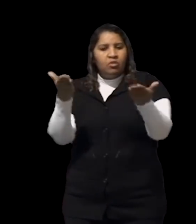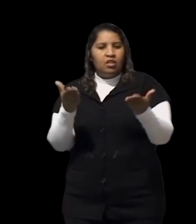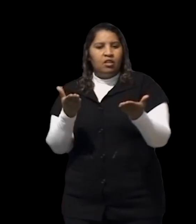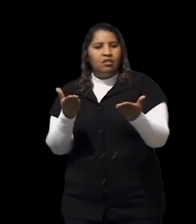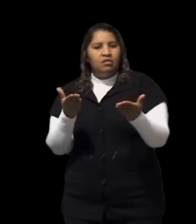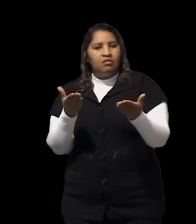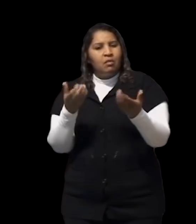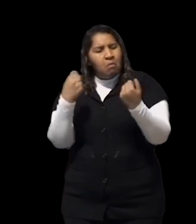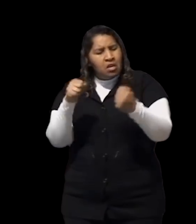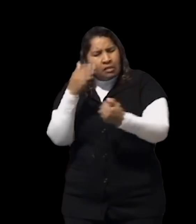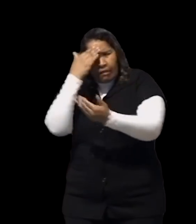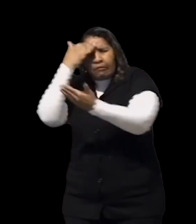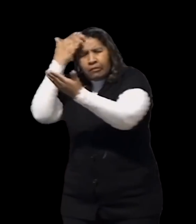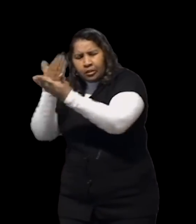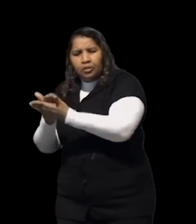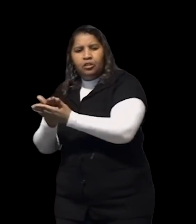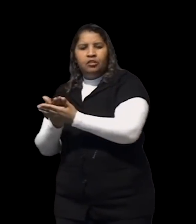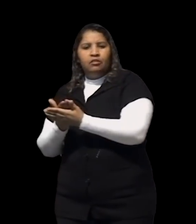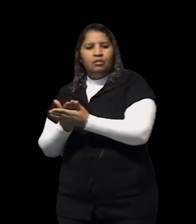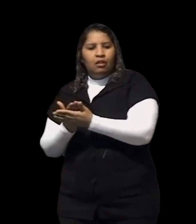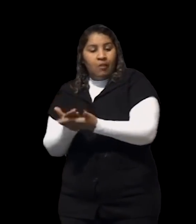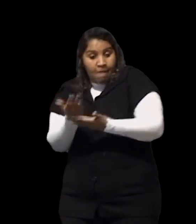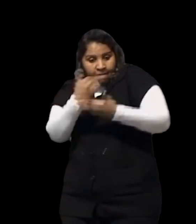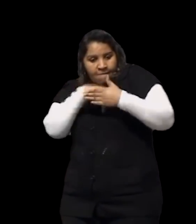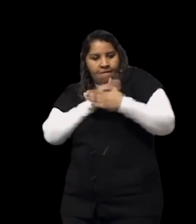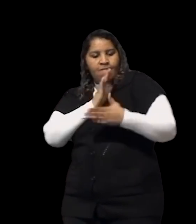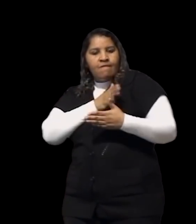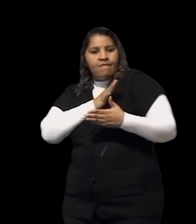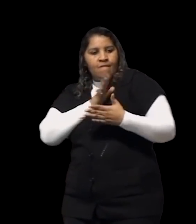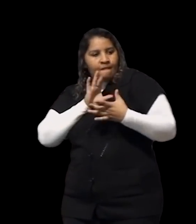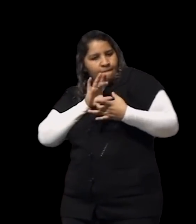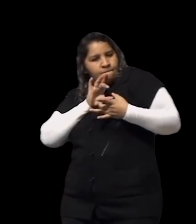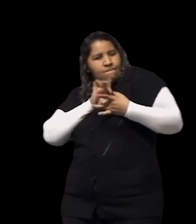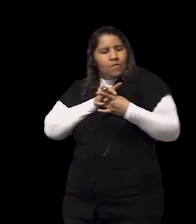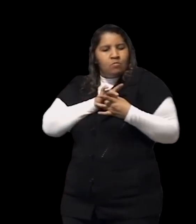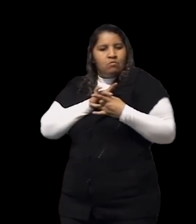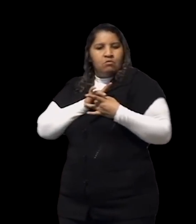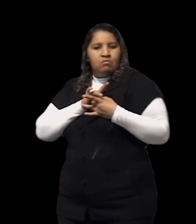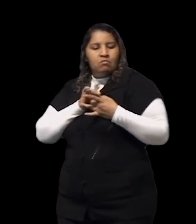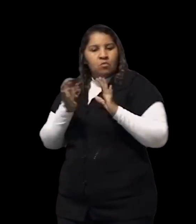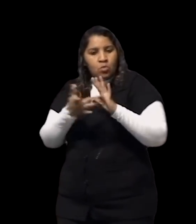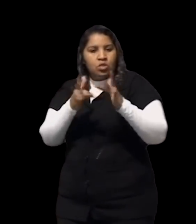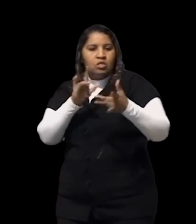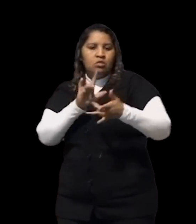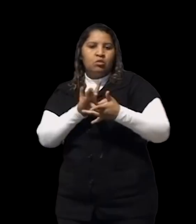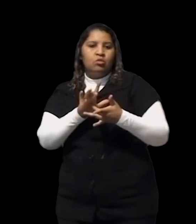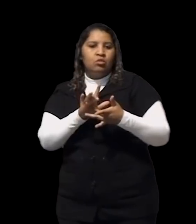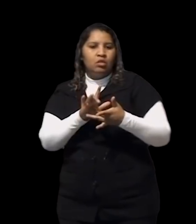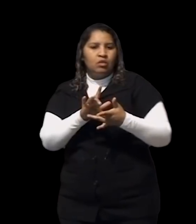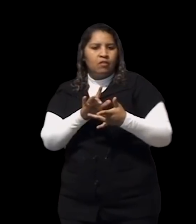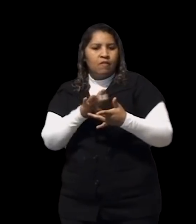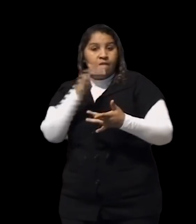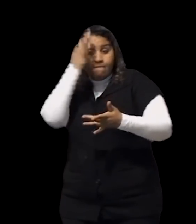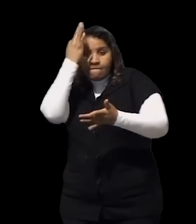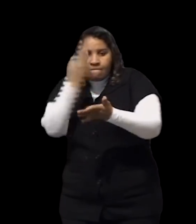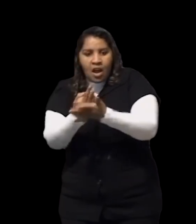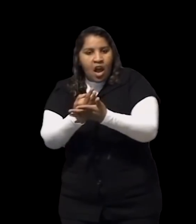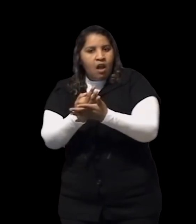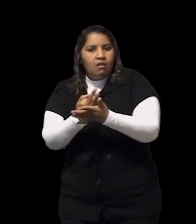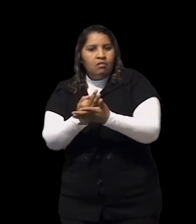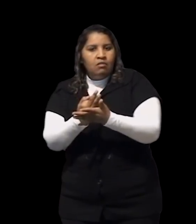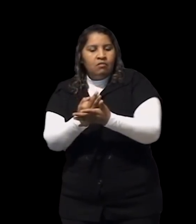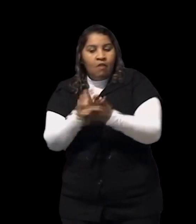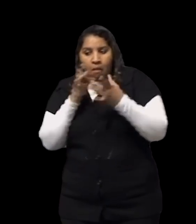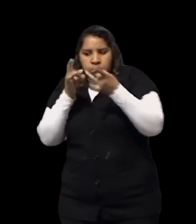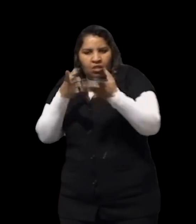da gente assim Ser costurada dentro da nossa fé para que a gente não abandone gente um eu